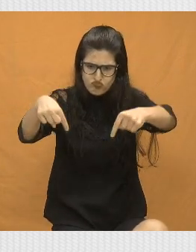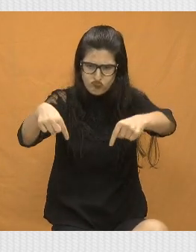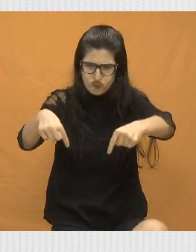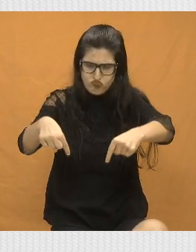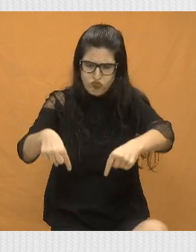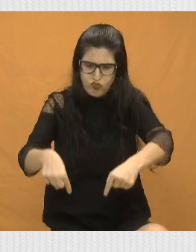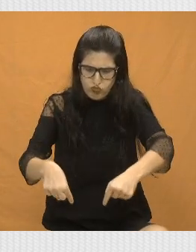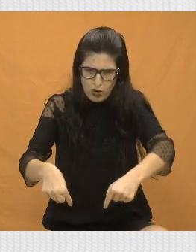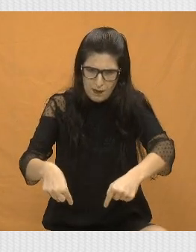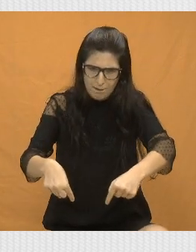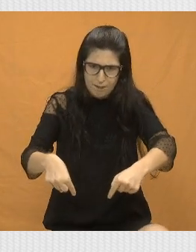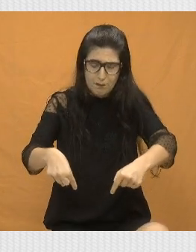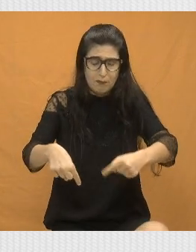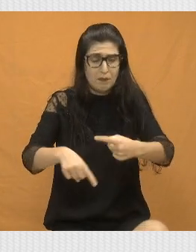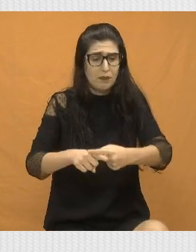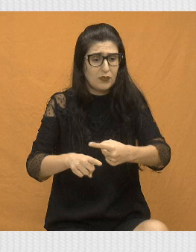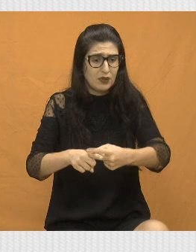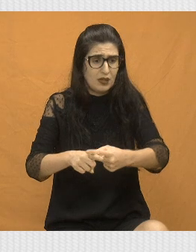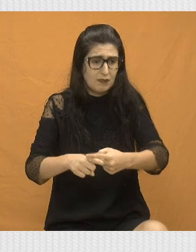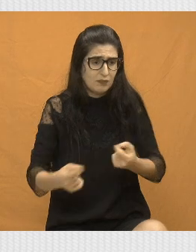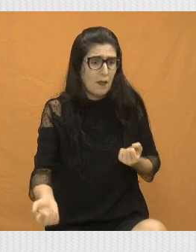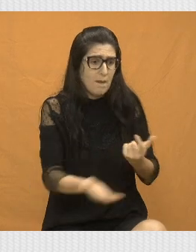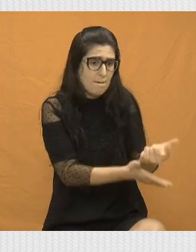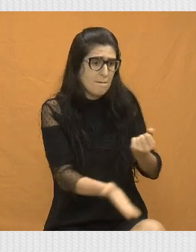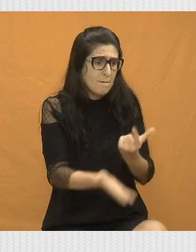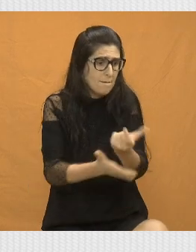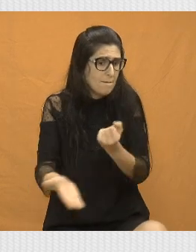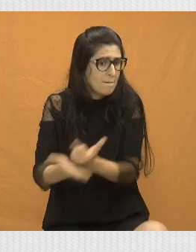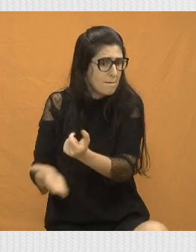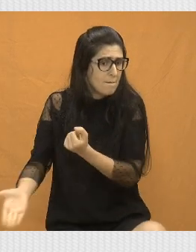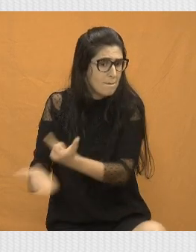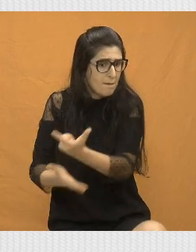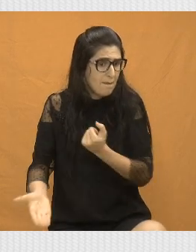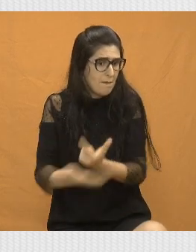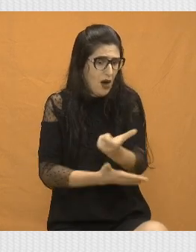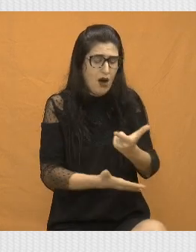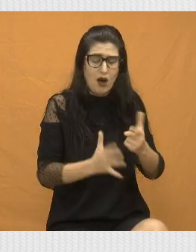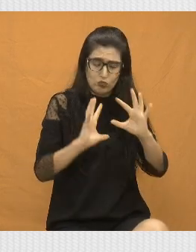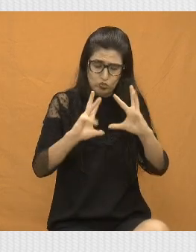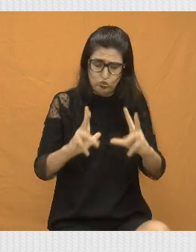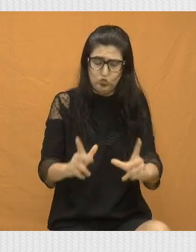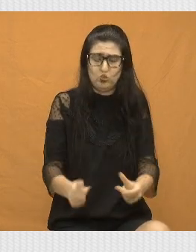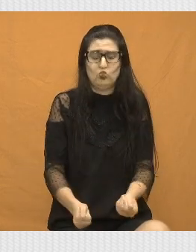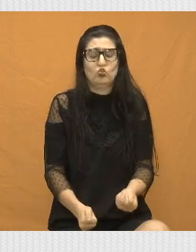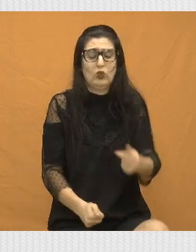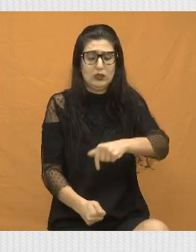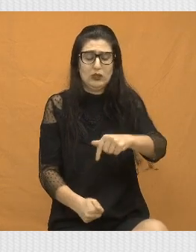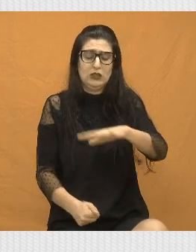de acordo com os pagamentos que estão sendo efetuados em dia hoje pela municipalidade.